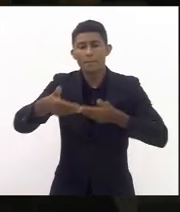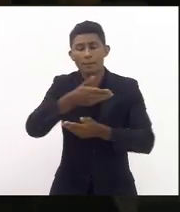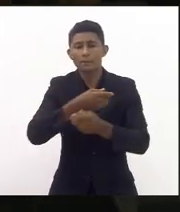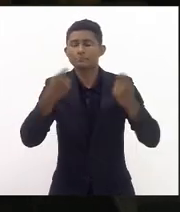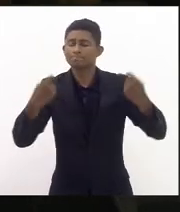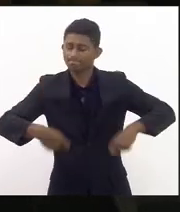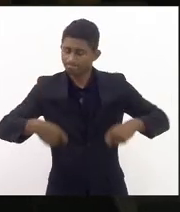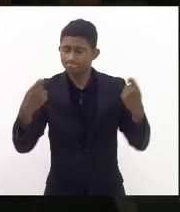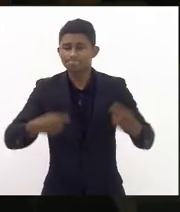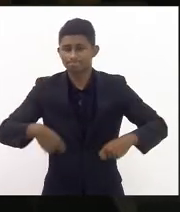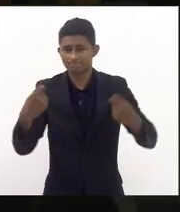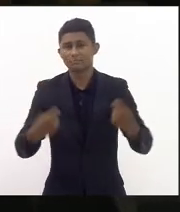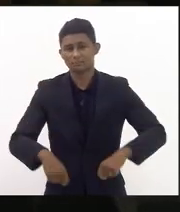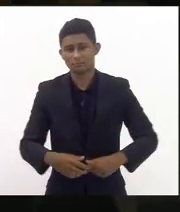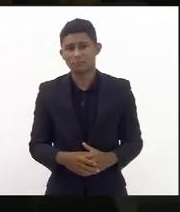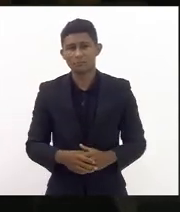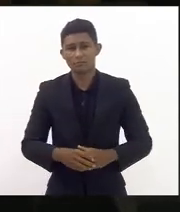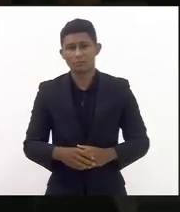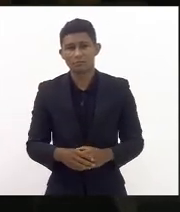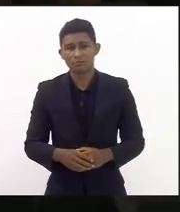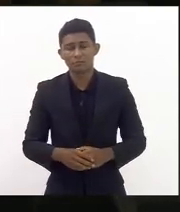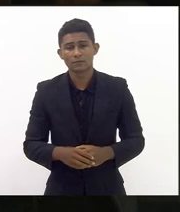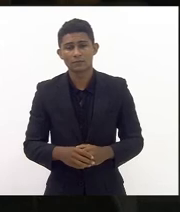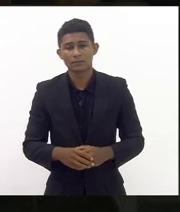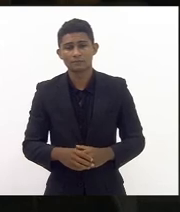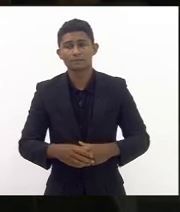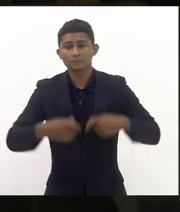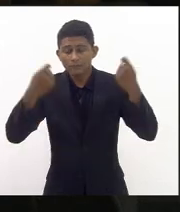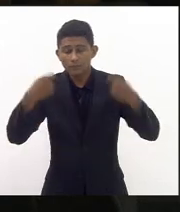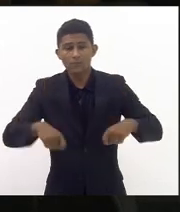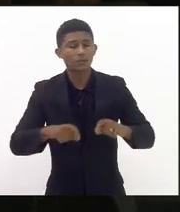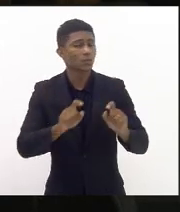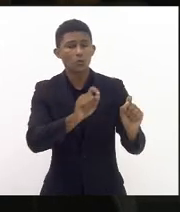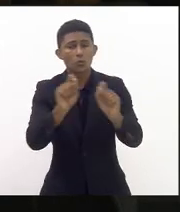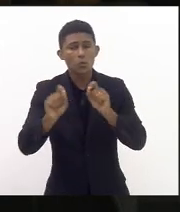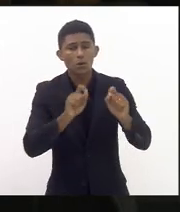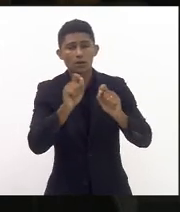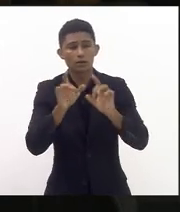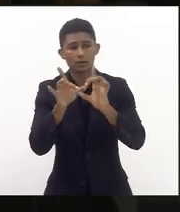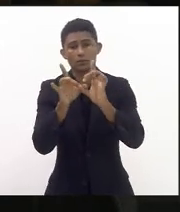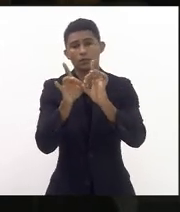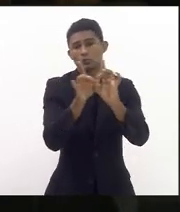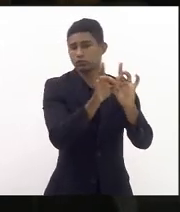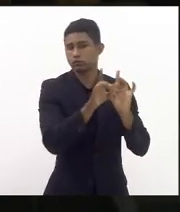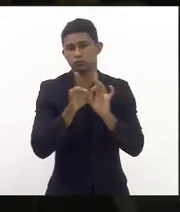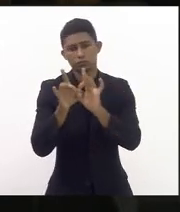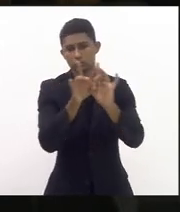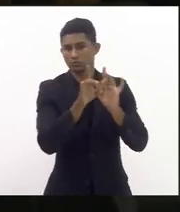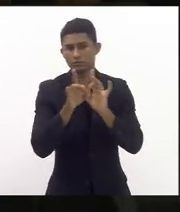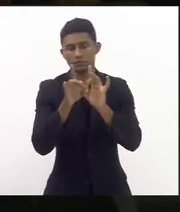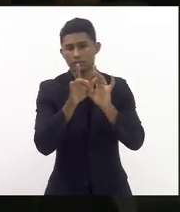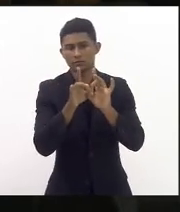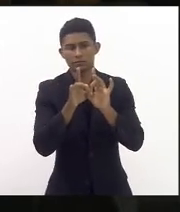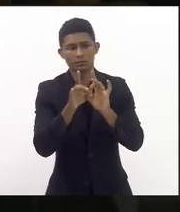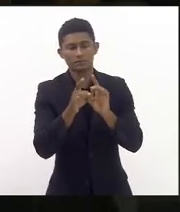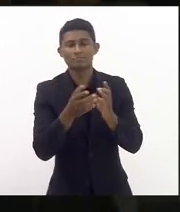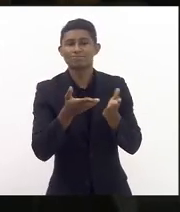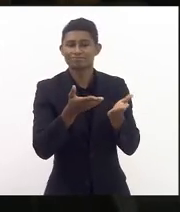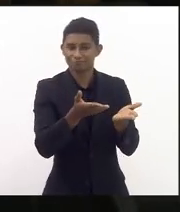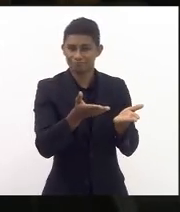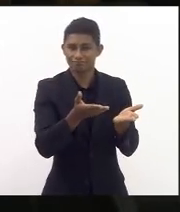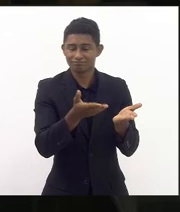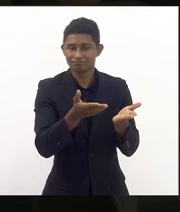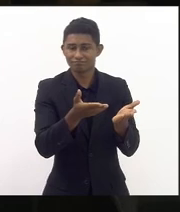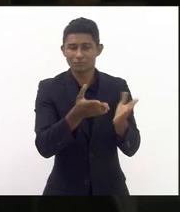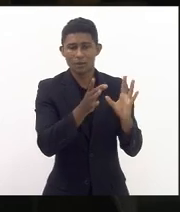sinérgica? Ele tem que estar interrelacionado no seu contexto do empreendimento